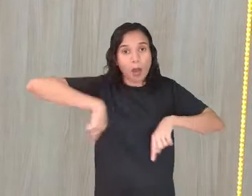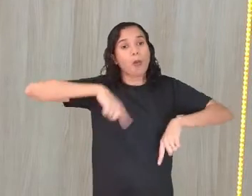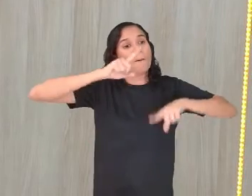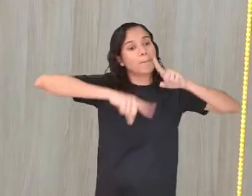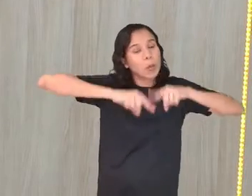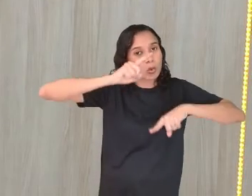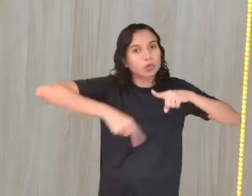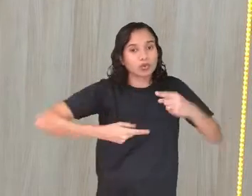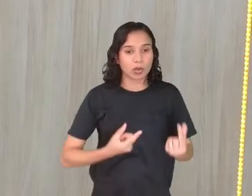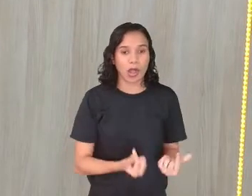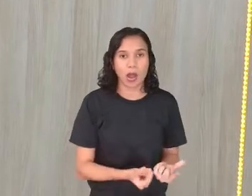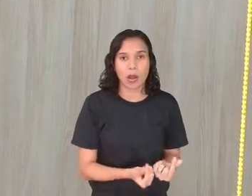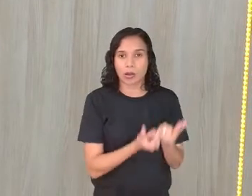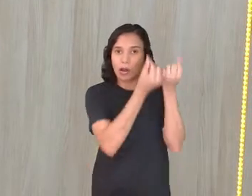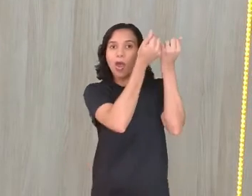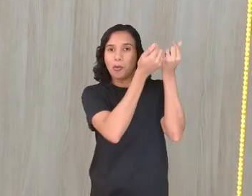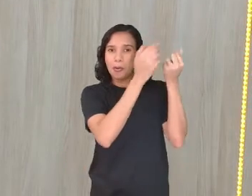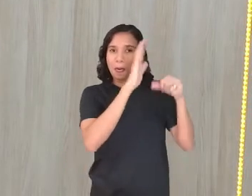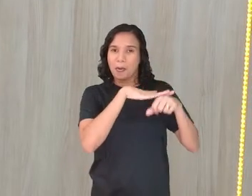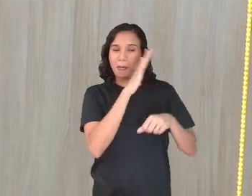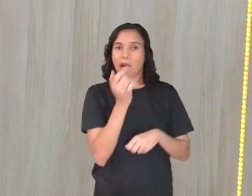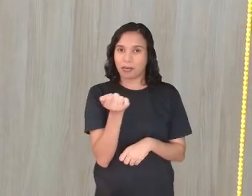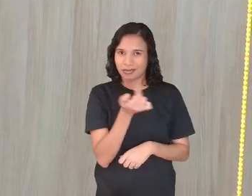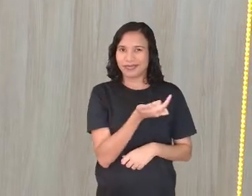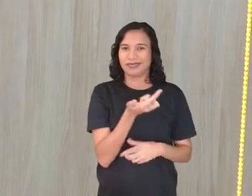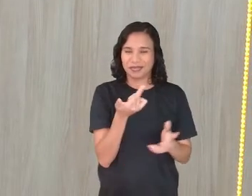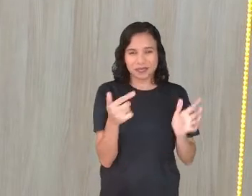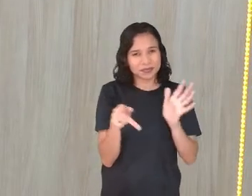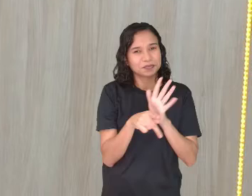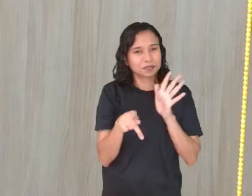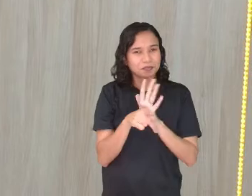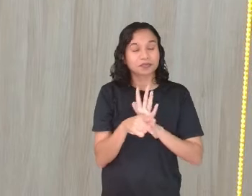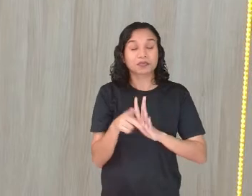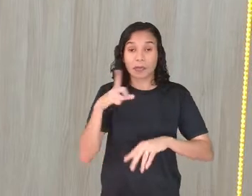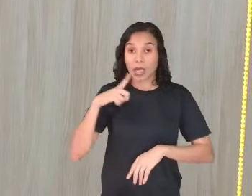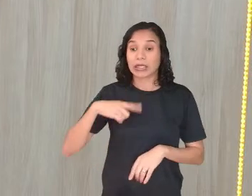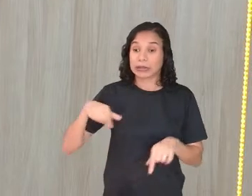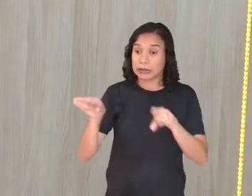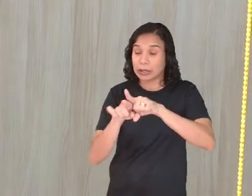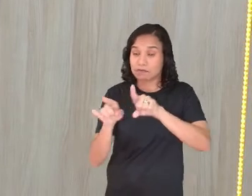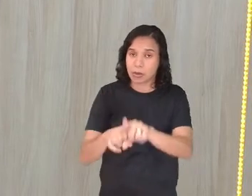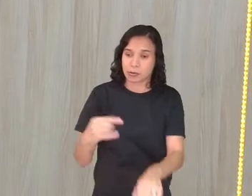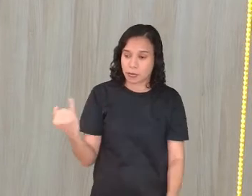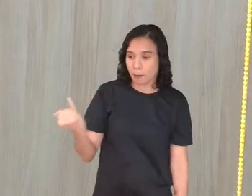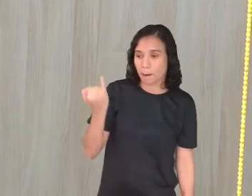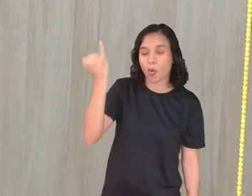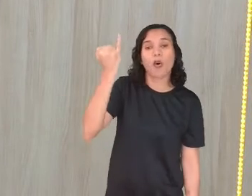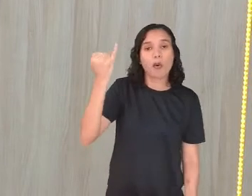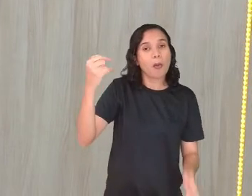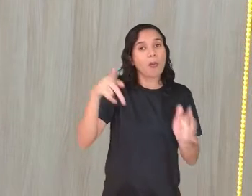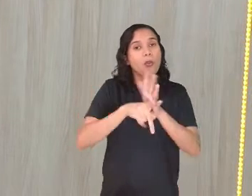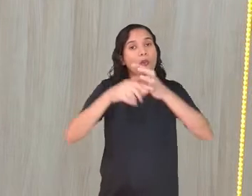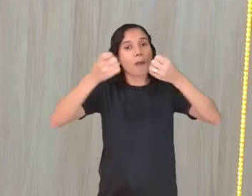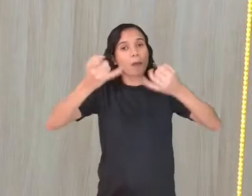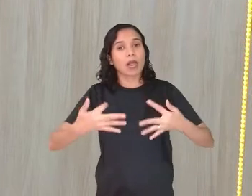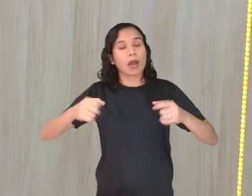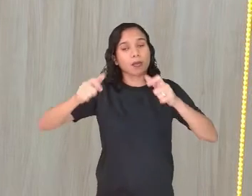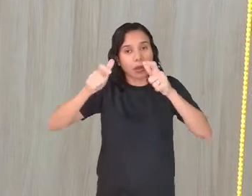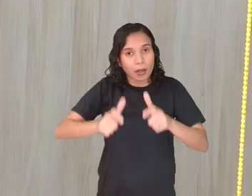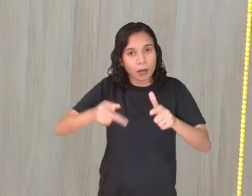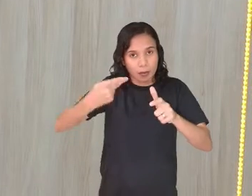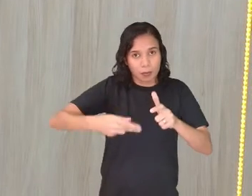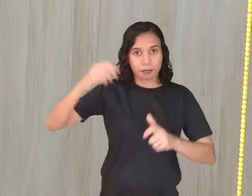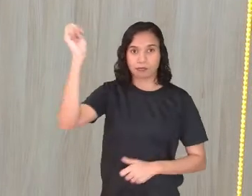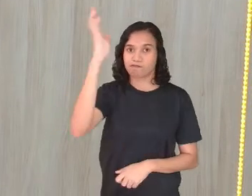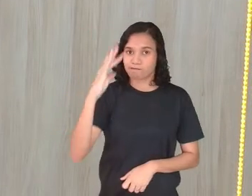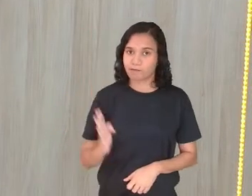eles ia dar muito mais dinheiro, mais riqueza. E tem um ponto muito importante, né, falando do nosso território